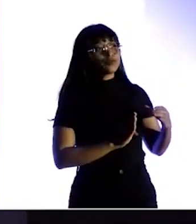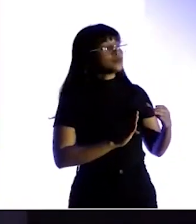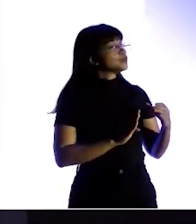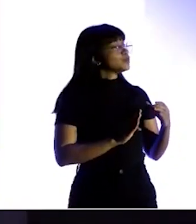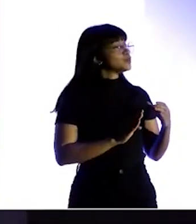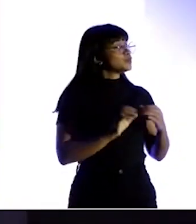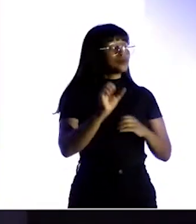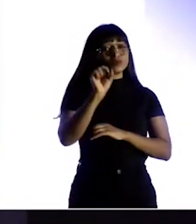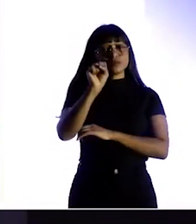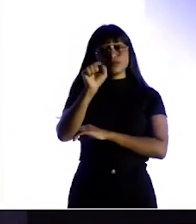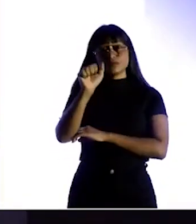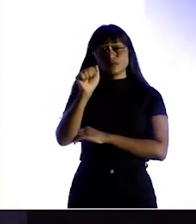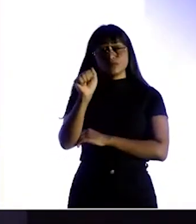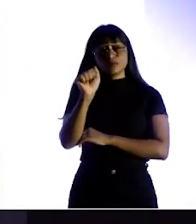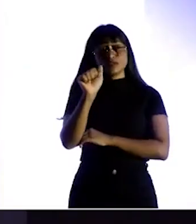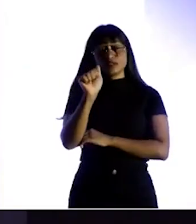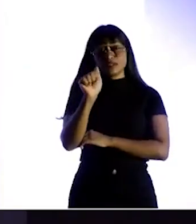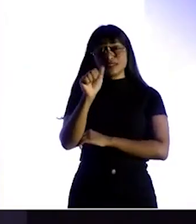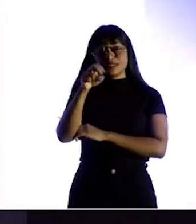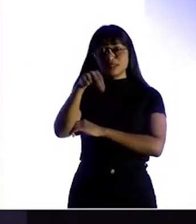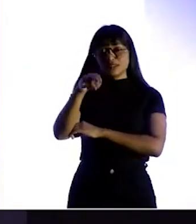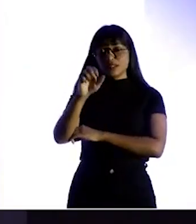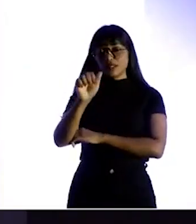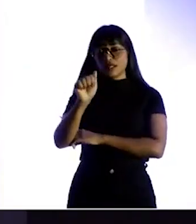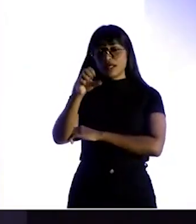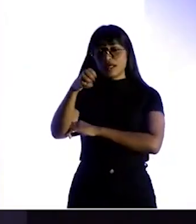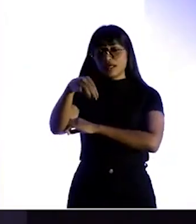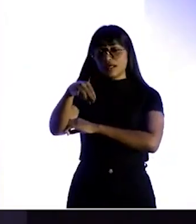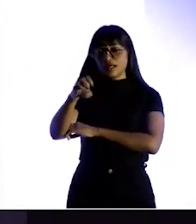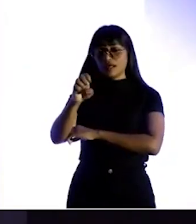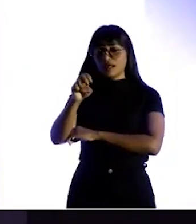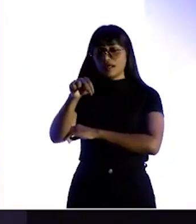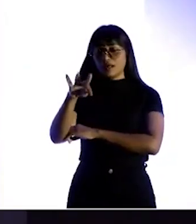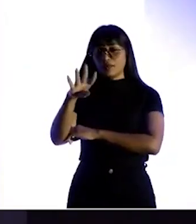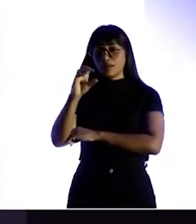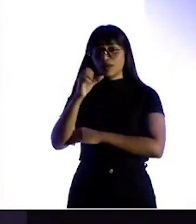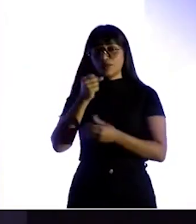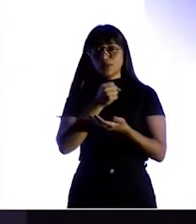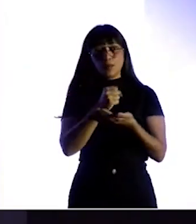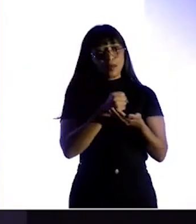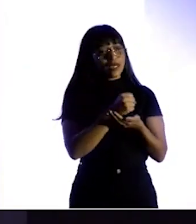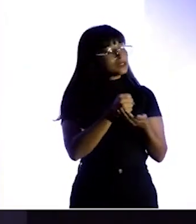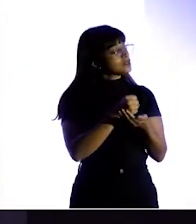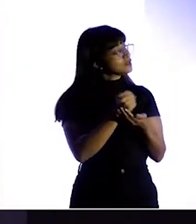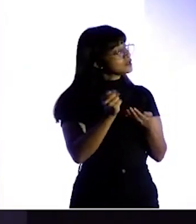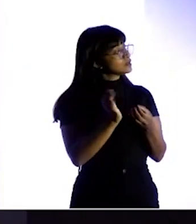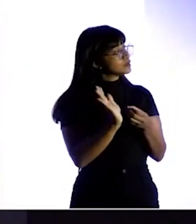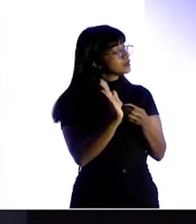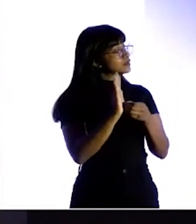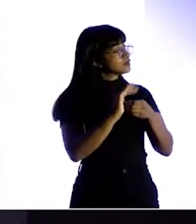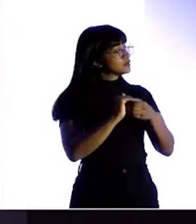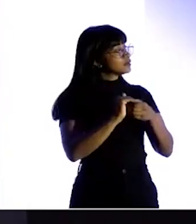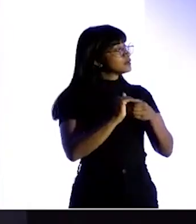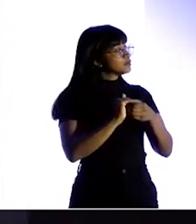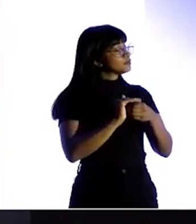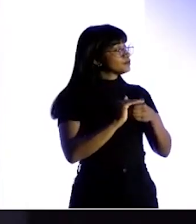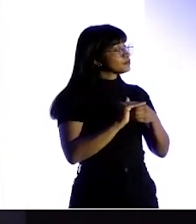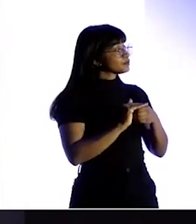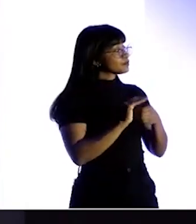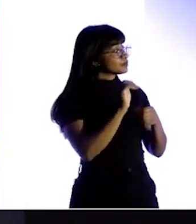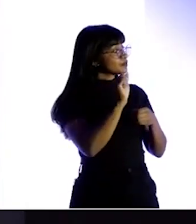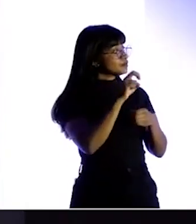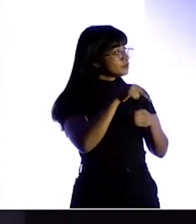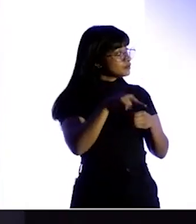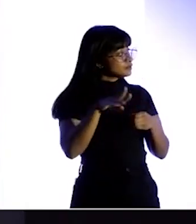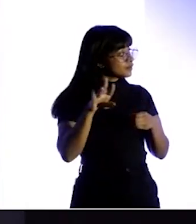A ANA é uma agência um pouquinho diferente das outras agências que a gente conhece, a ANEEL, a Anatel. A ANA ela lida não